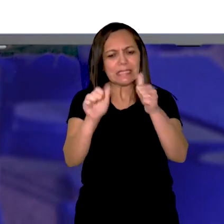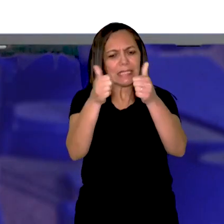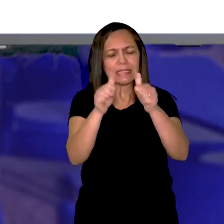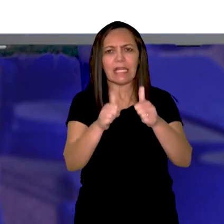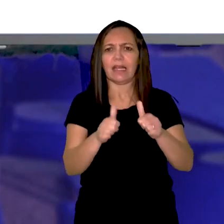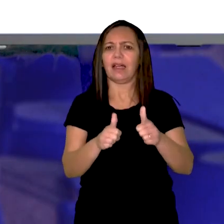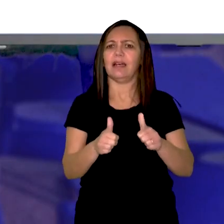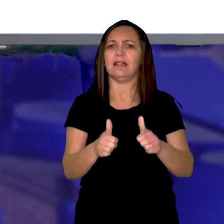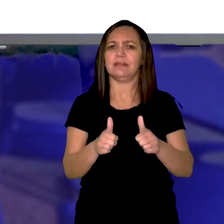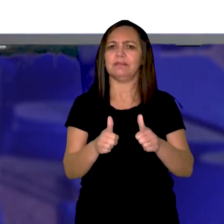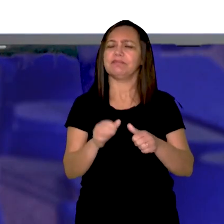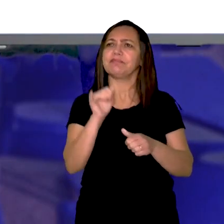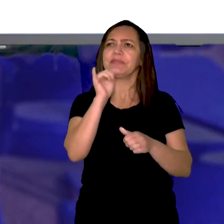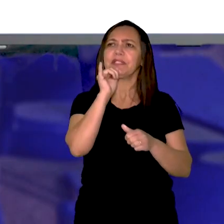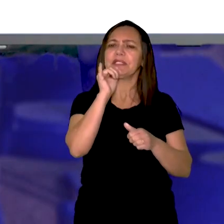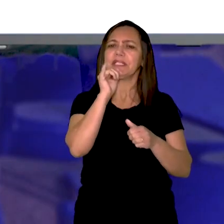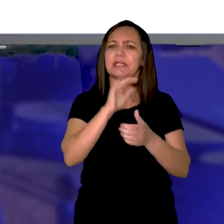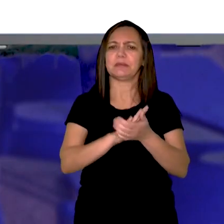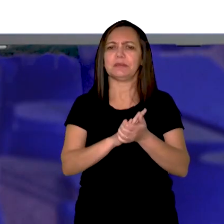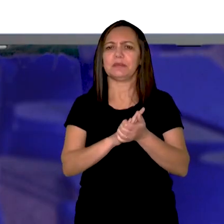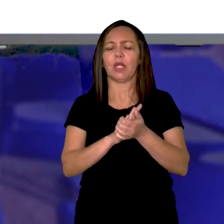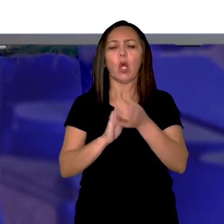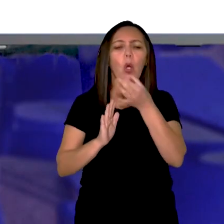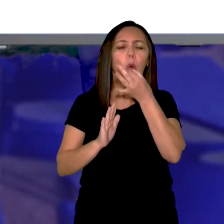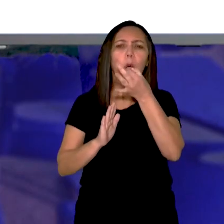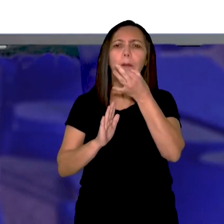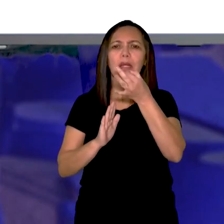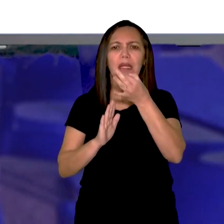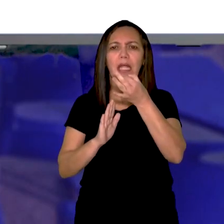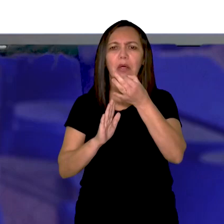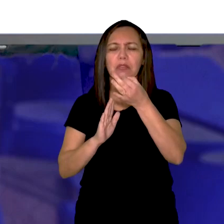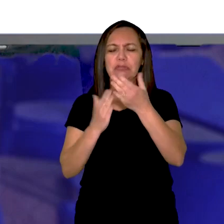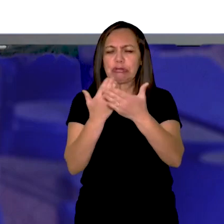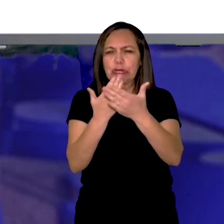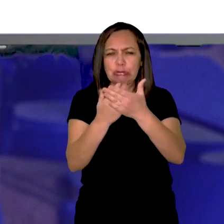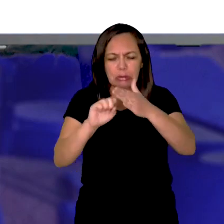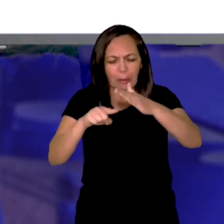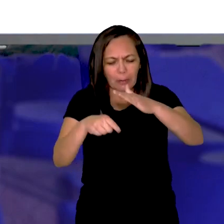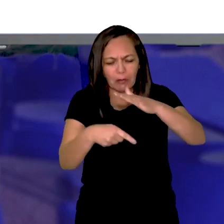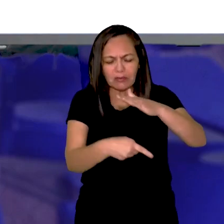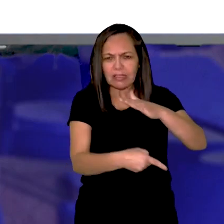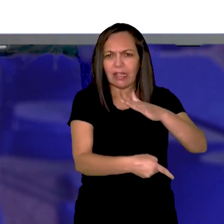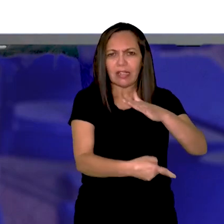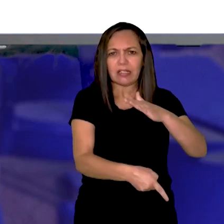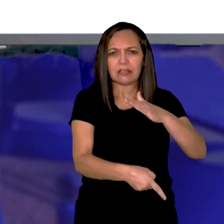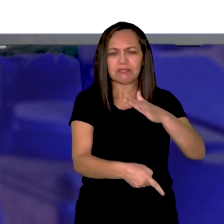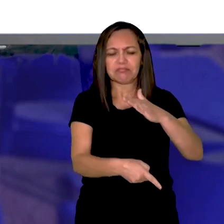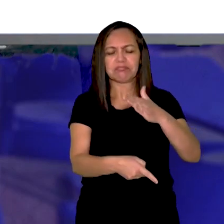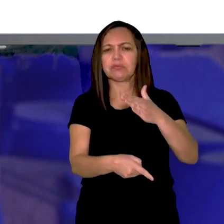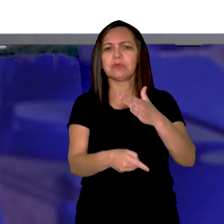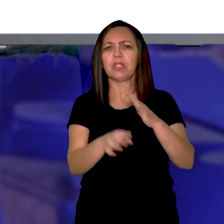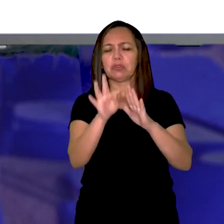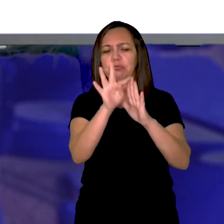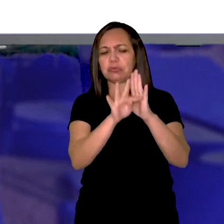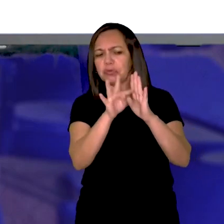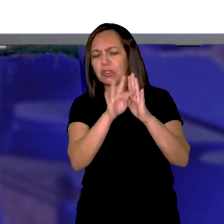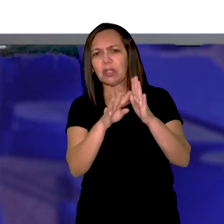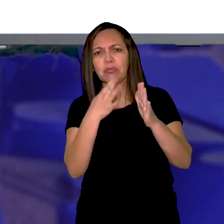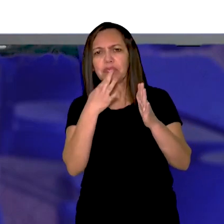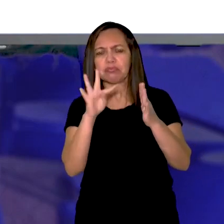seja, é algo que não tem um aprofundamento na verificação da